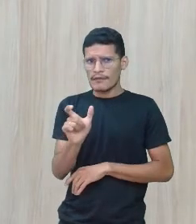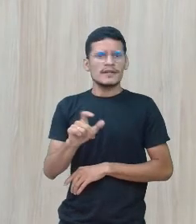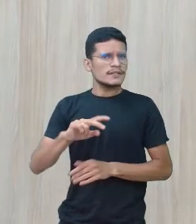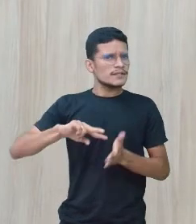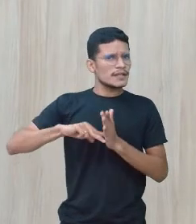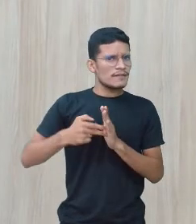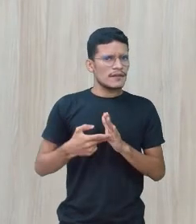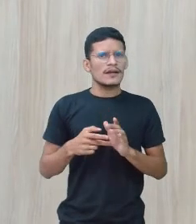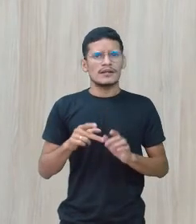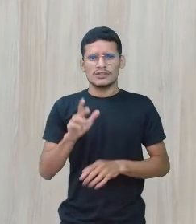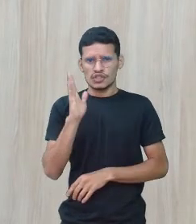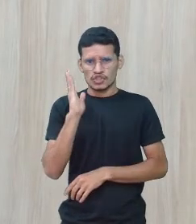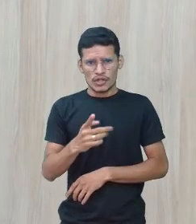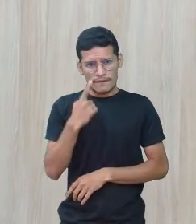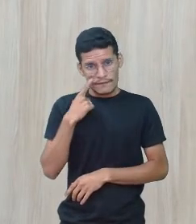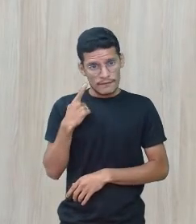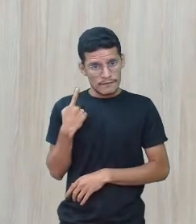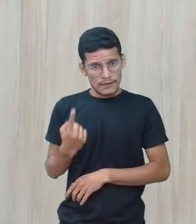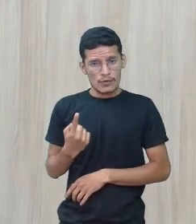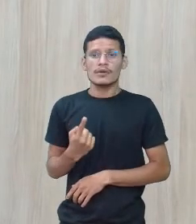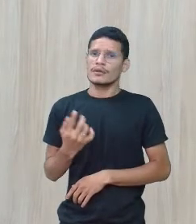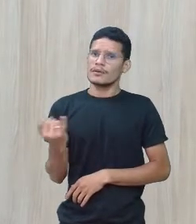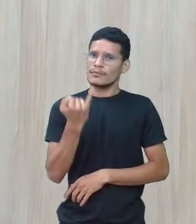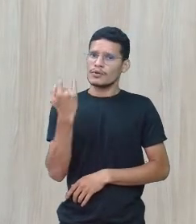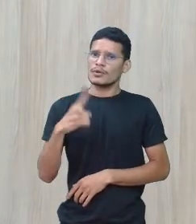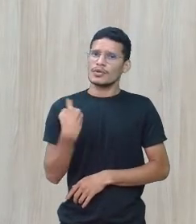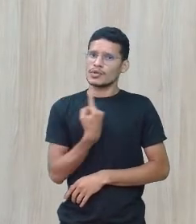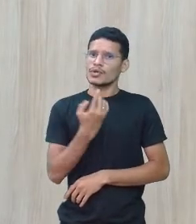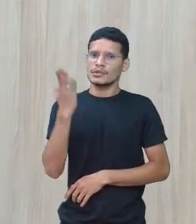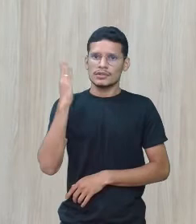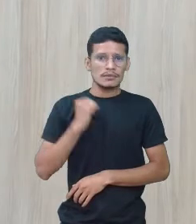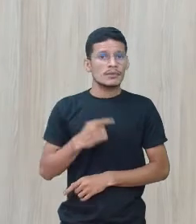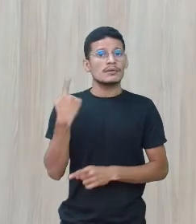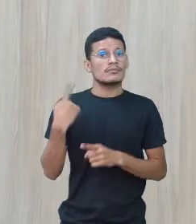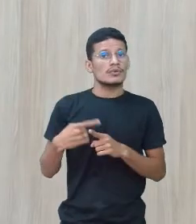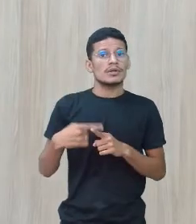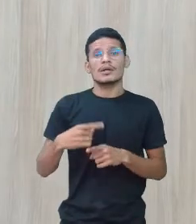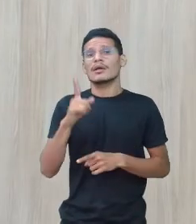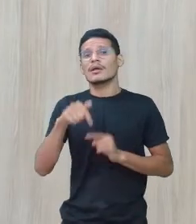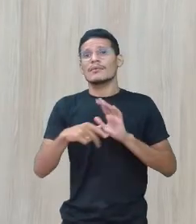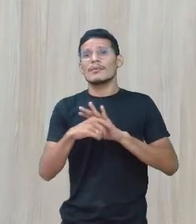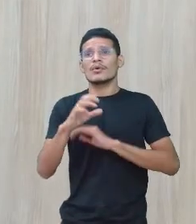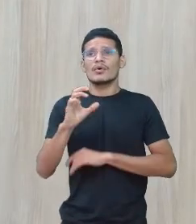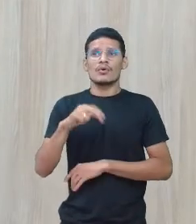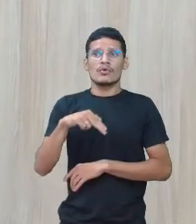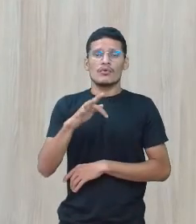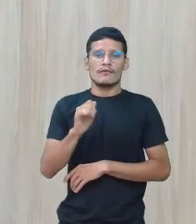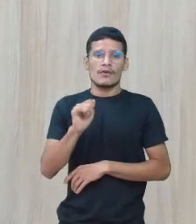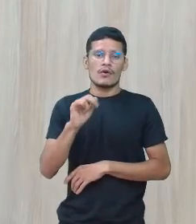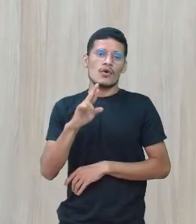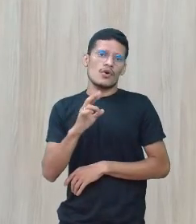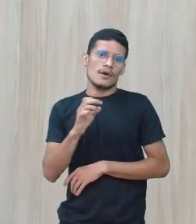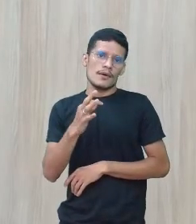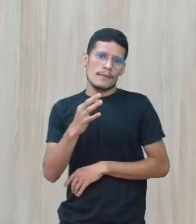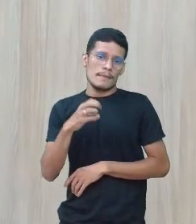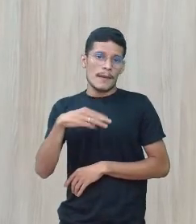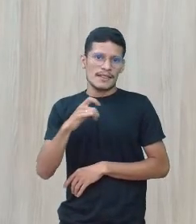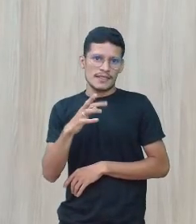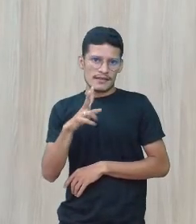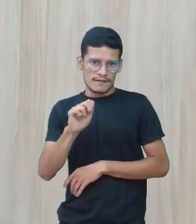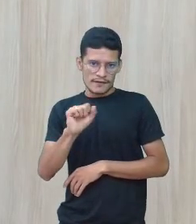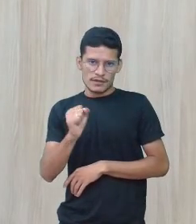significa? É importante que a gente saiba, né? Quando eu quero dizer que algo quando eu quero falar de uma